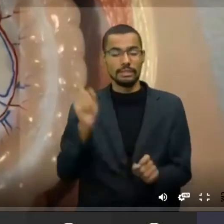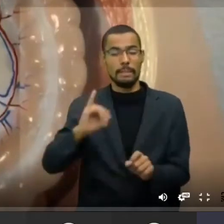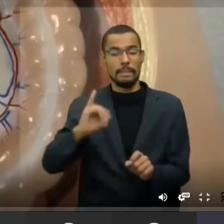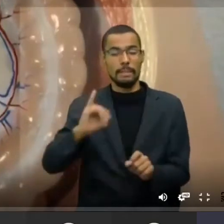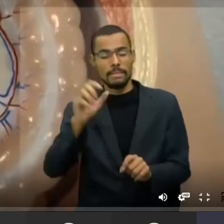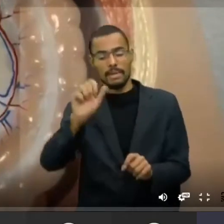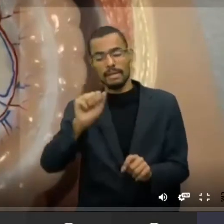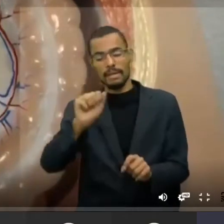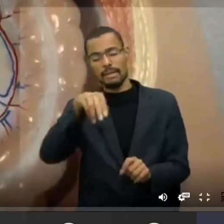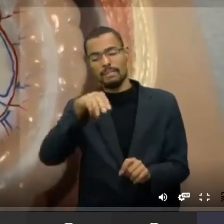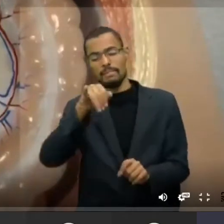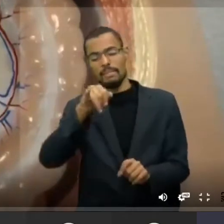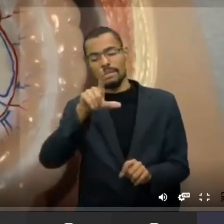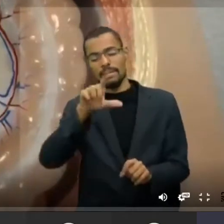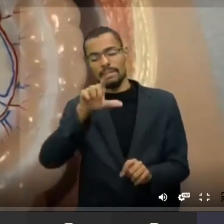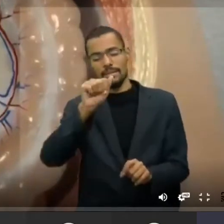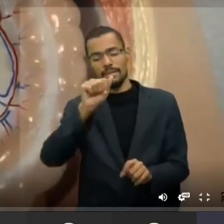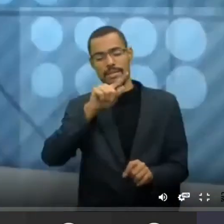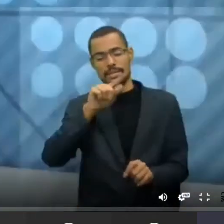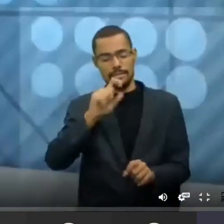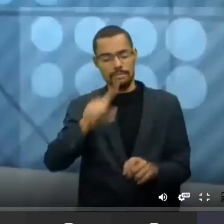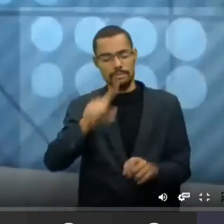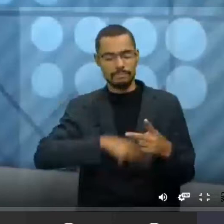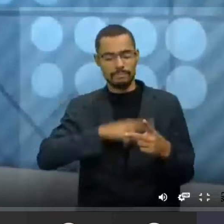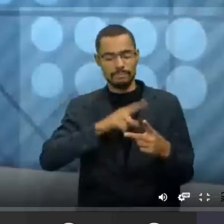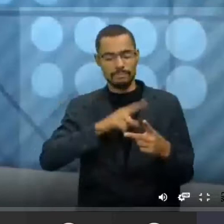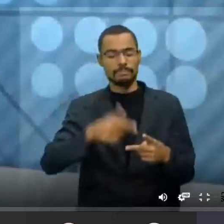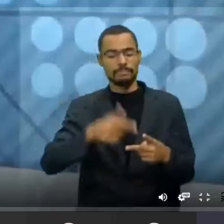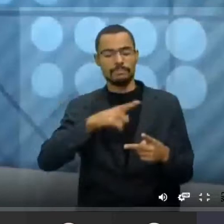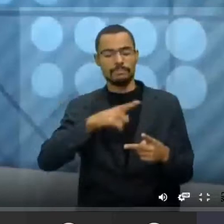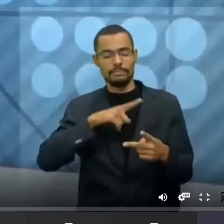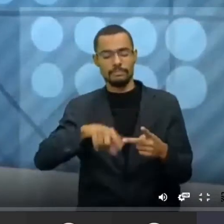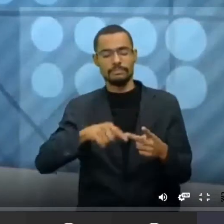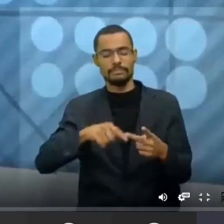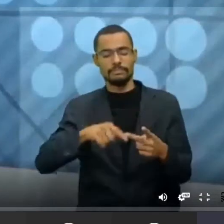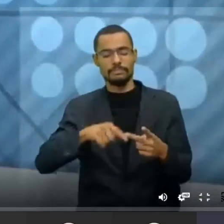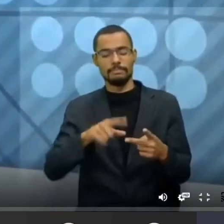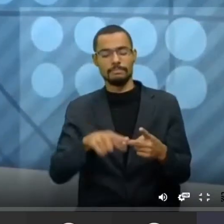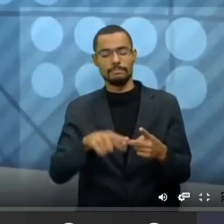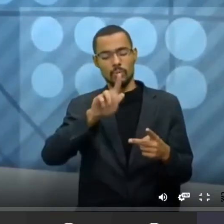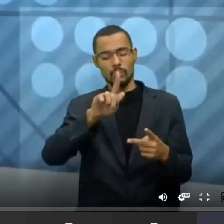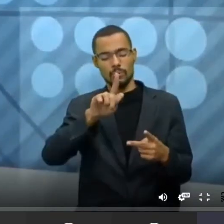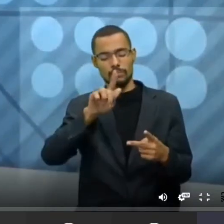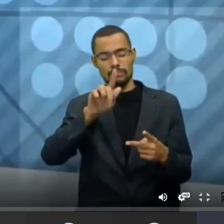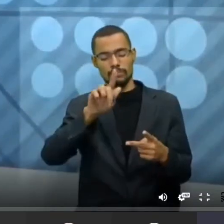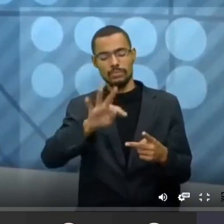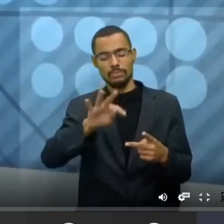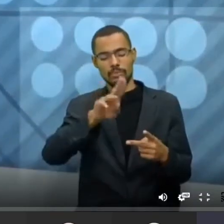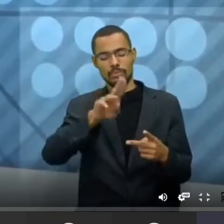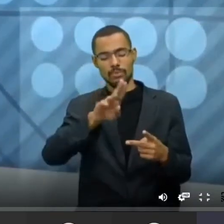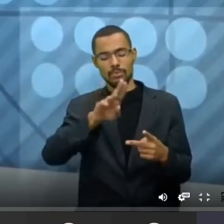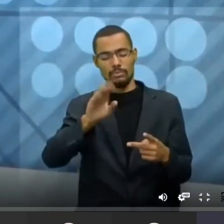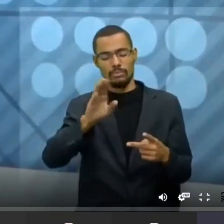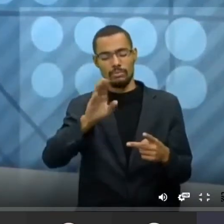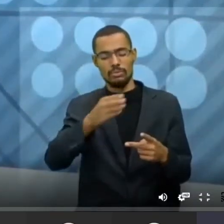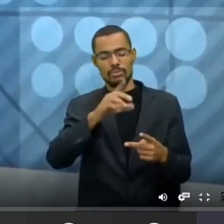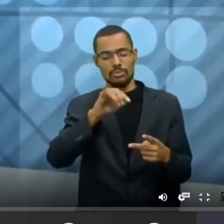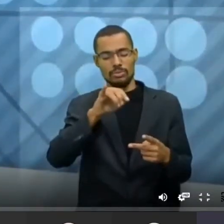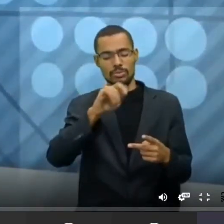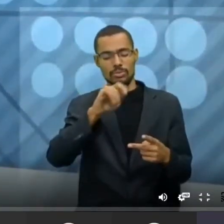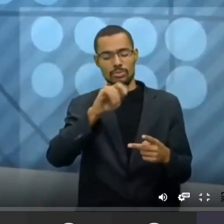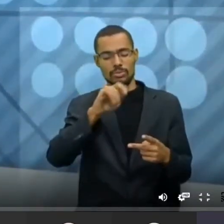de amilase salivar. Depois nós temos, então, passando pelo tubo digestório, a